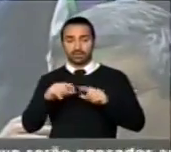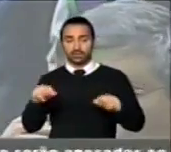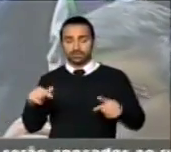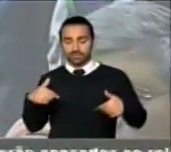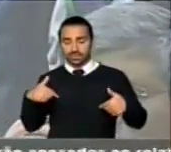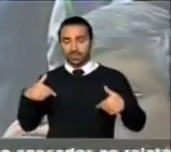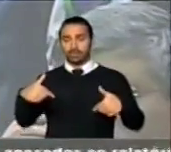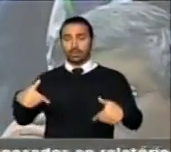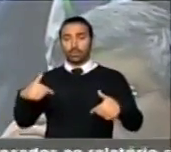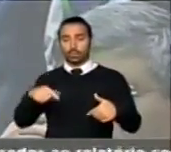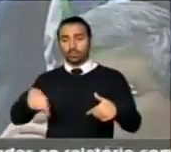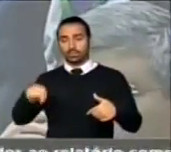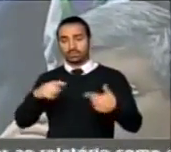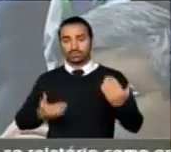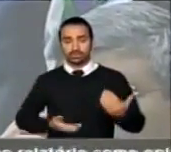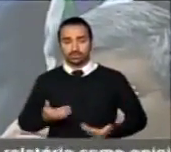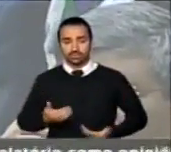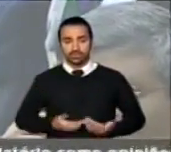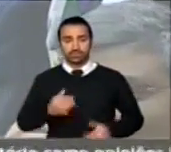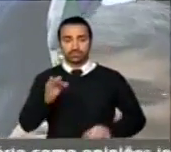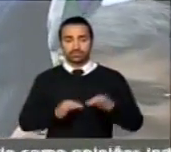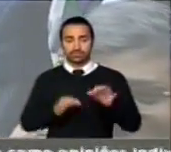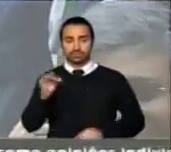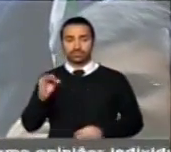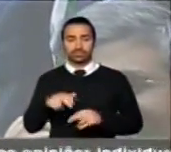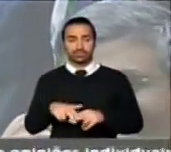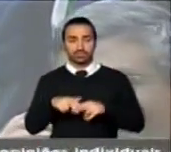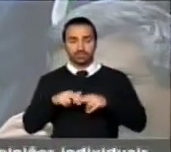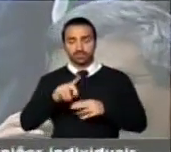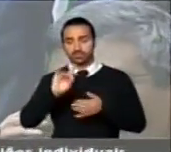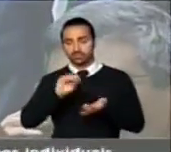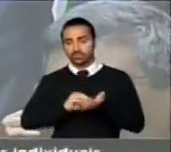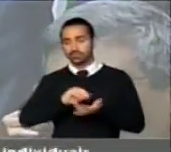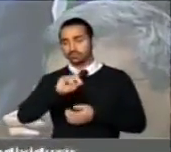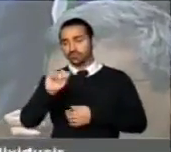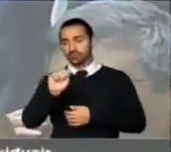pelos servidores do Poder Judiciário. Está aqui registrado o Dia Nacional de Luta, senhor presidente.